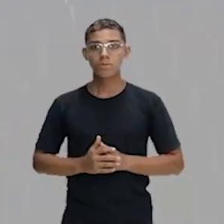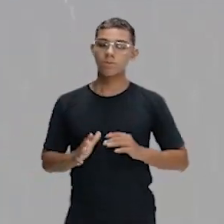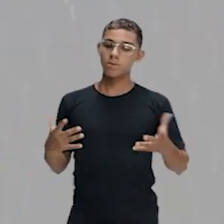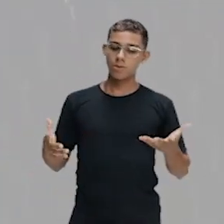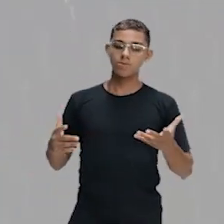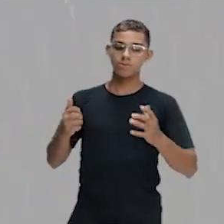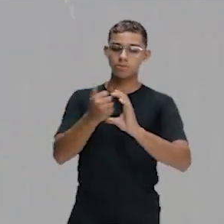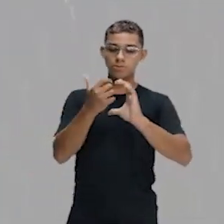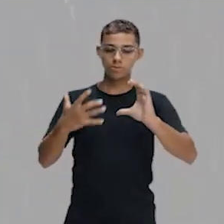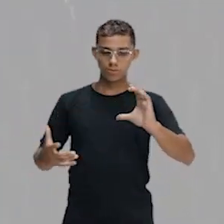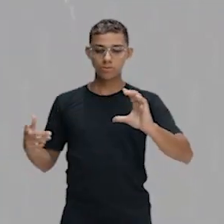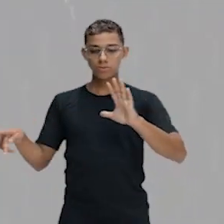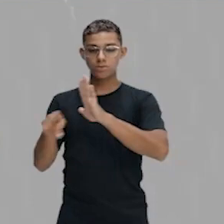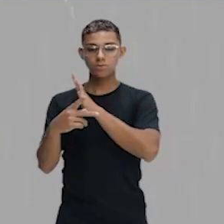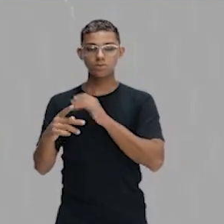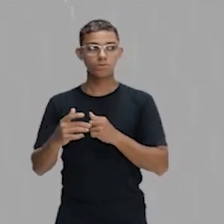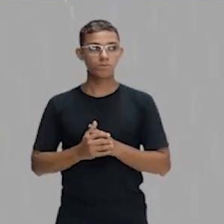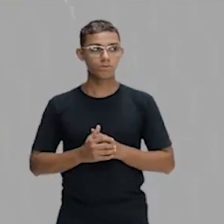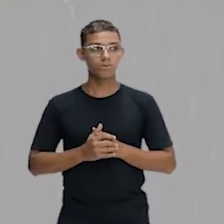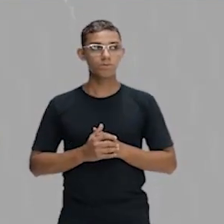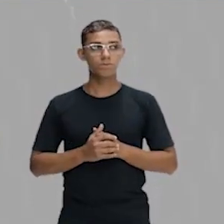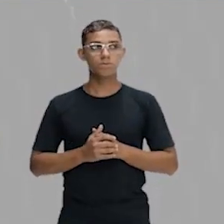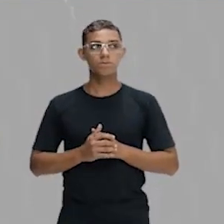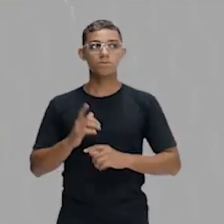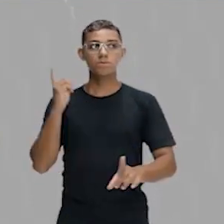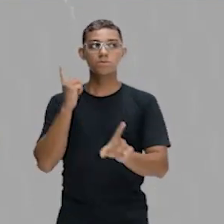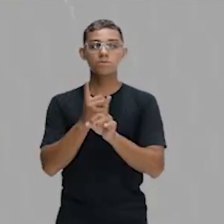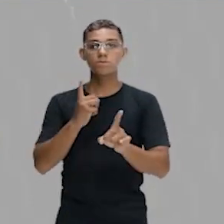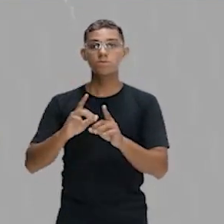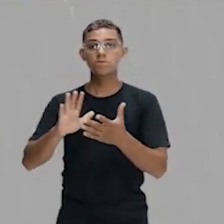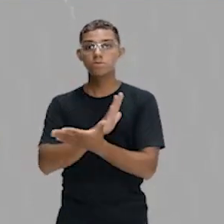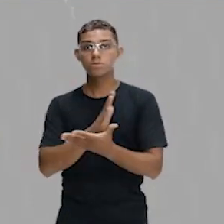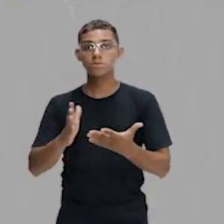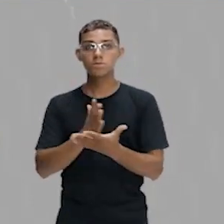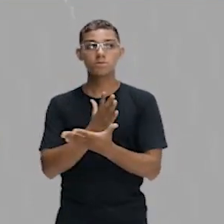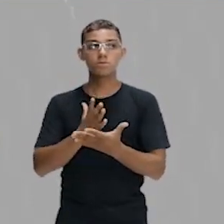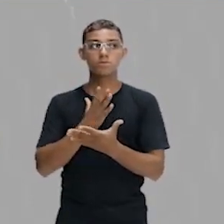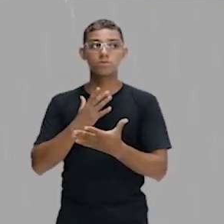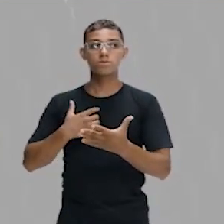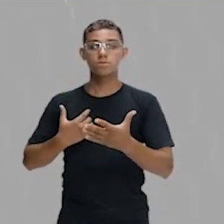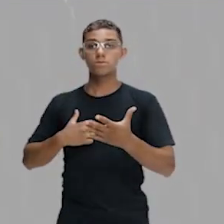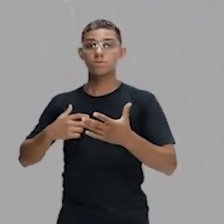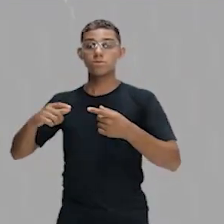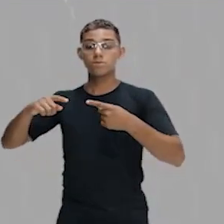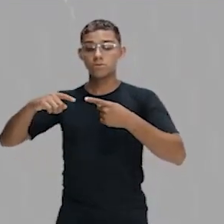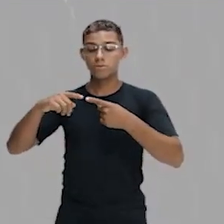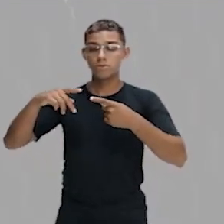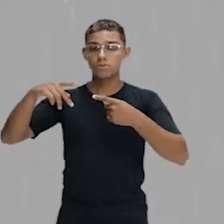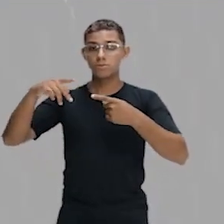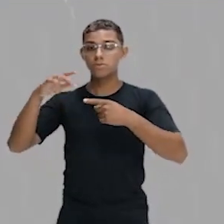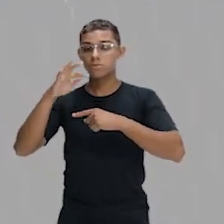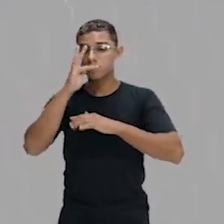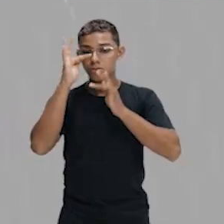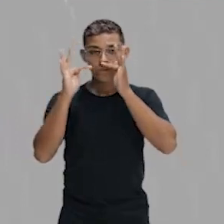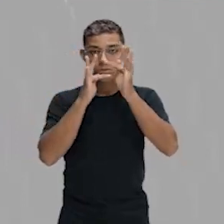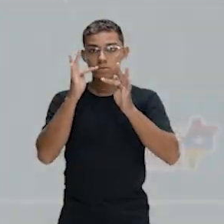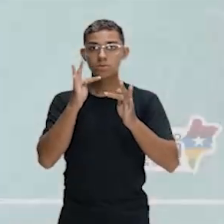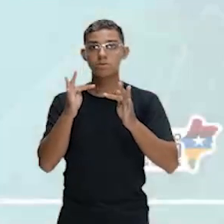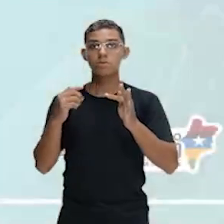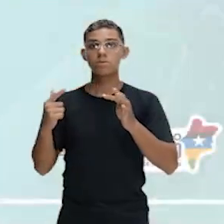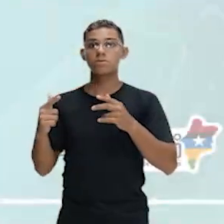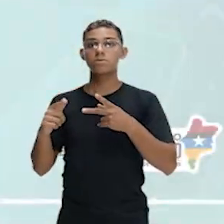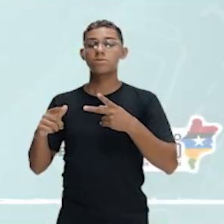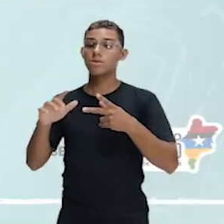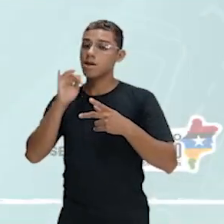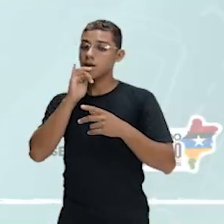uma característica do domínio amazônico. Nós vamos encontrar algumas espécies de plantas bem características do domínio amazônico,